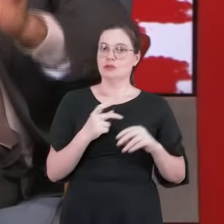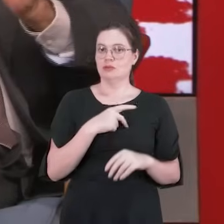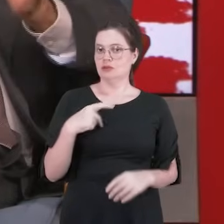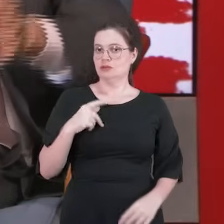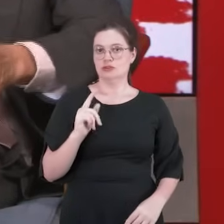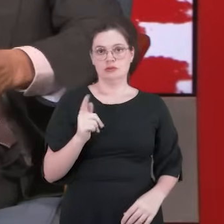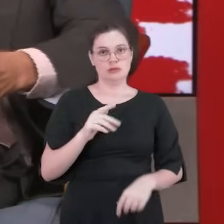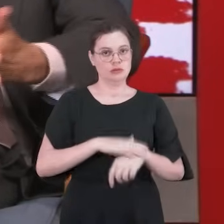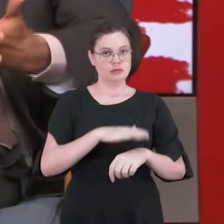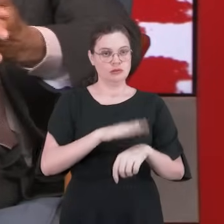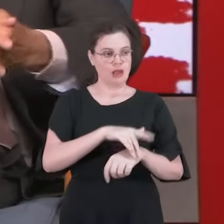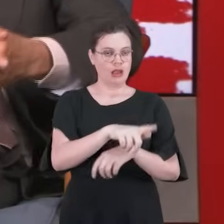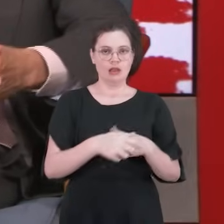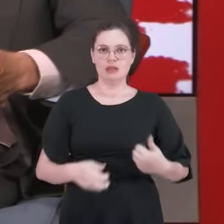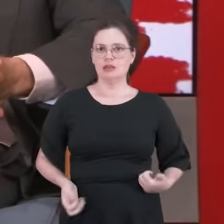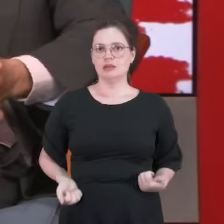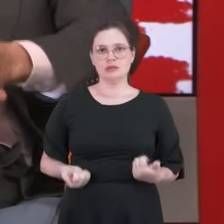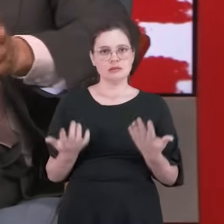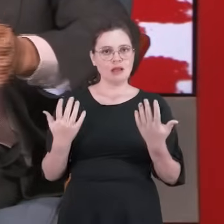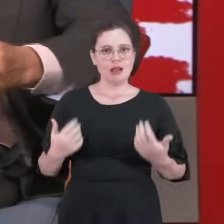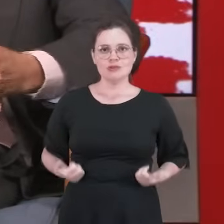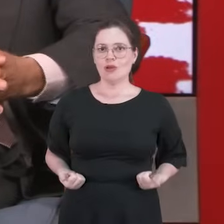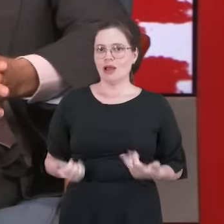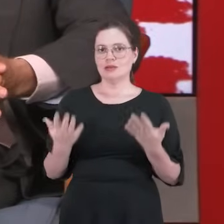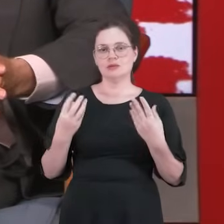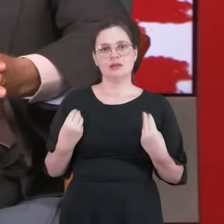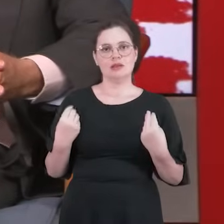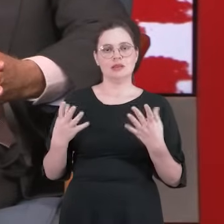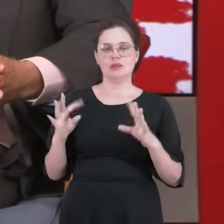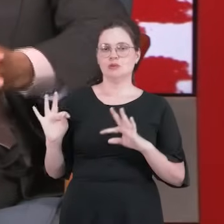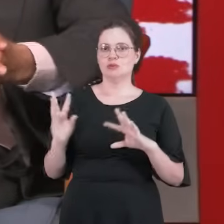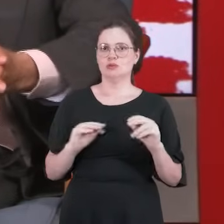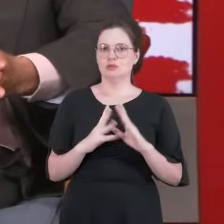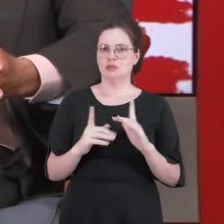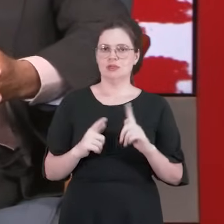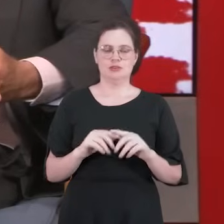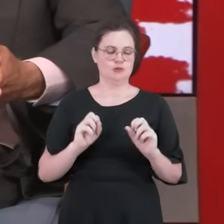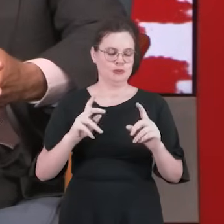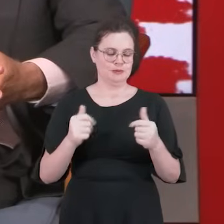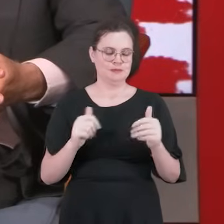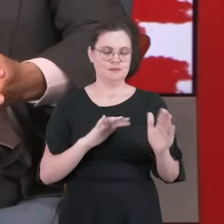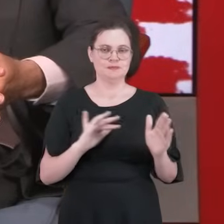né, fez e doou para a igreja, mas o senhor sabe de todas as coisas. Muito bem.